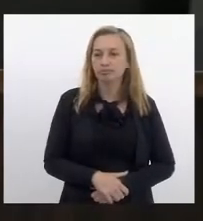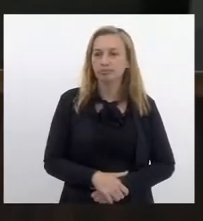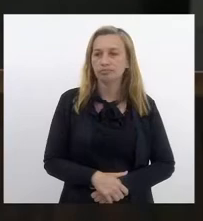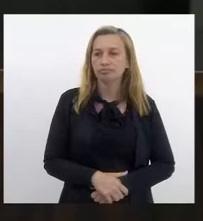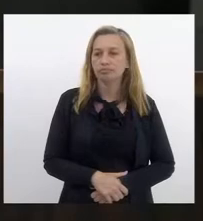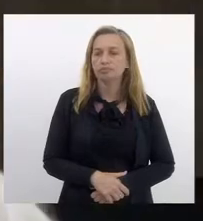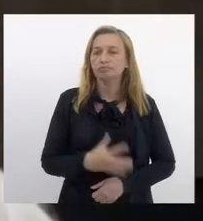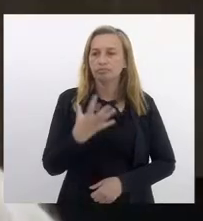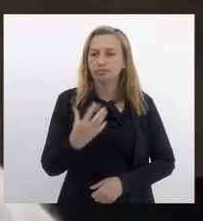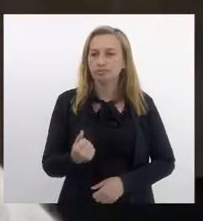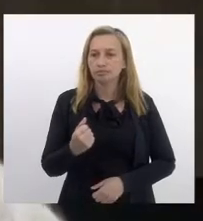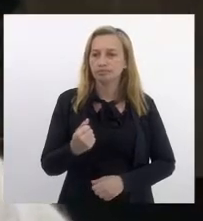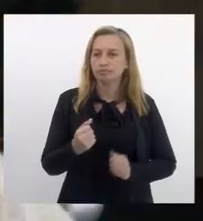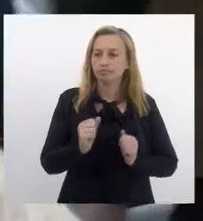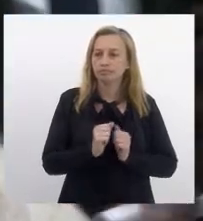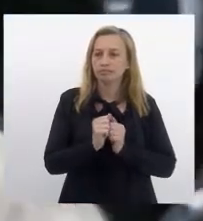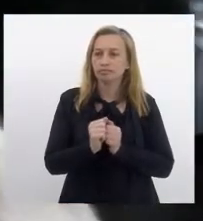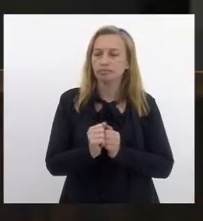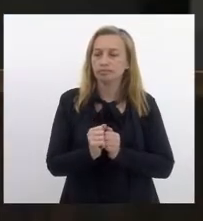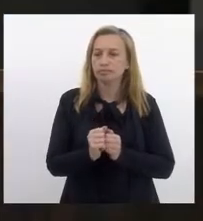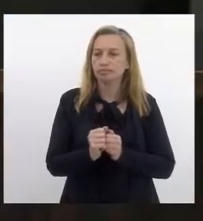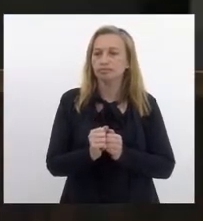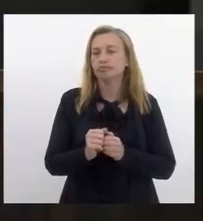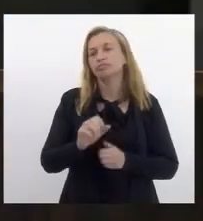Acompanho o parecer da CCJ, presidente.